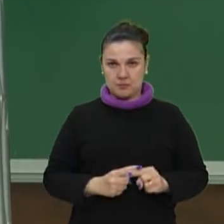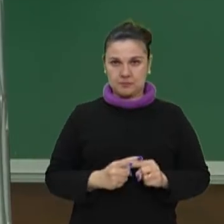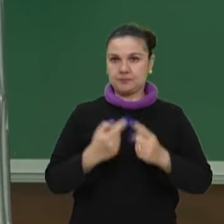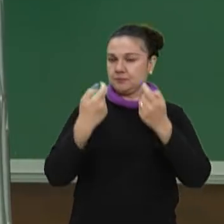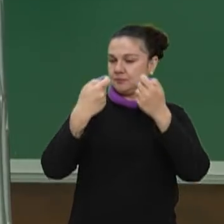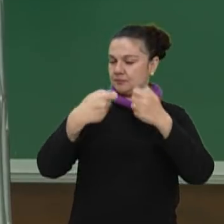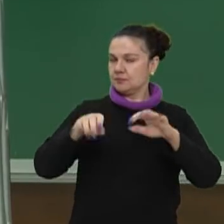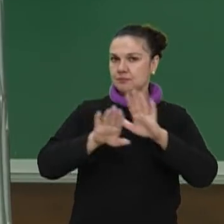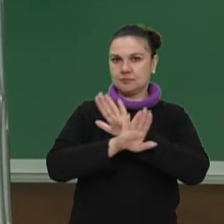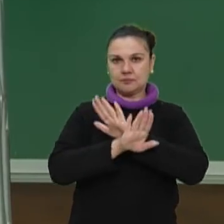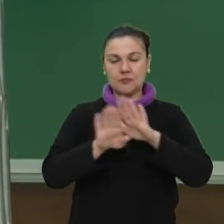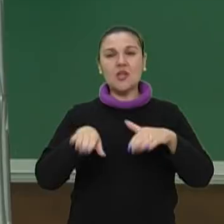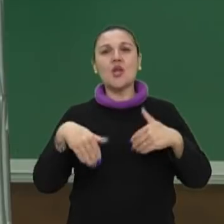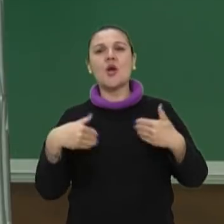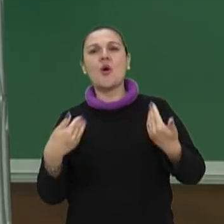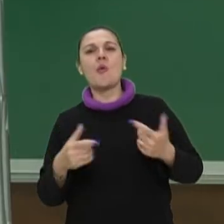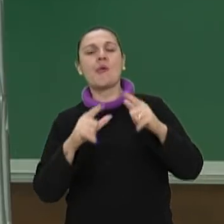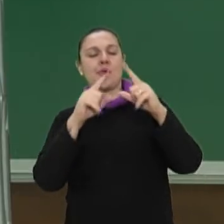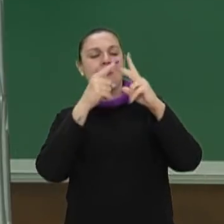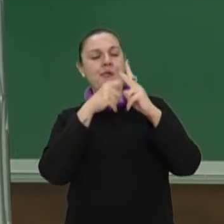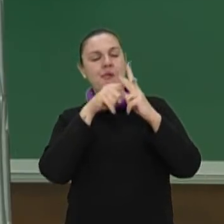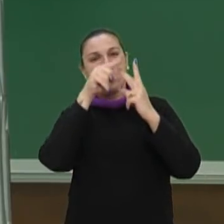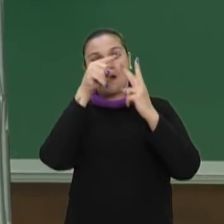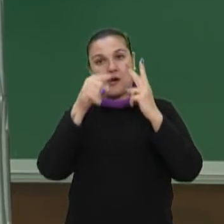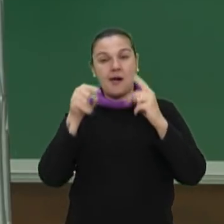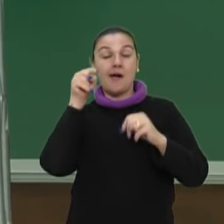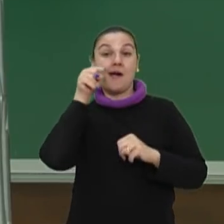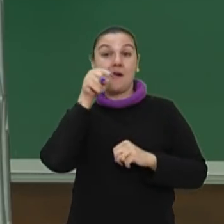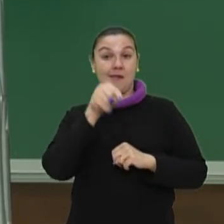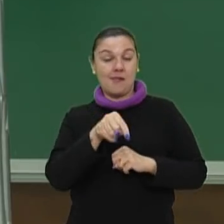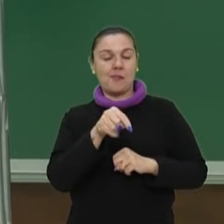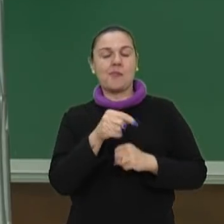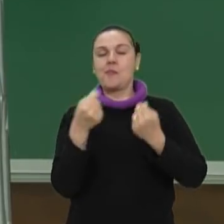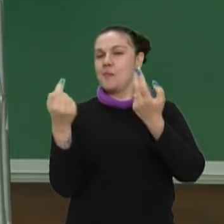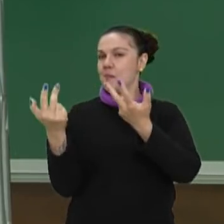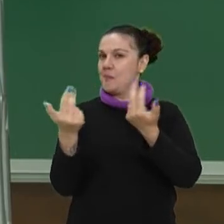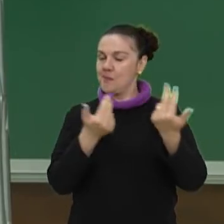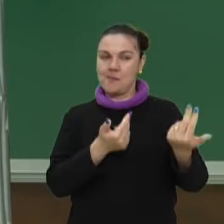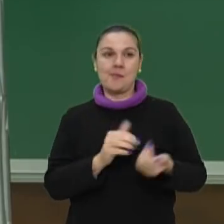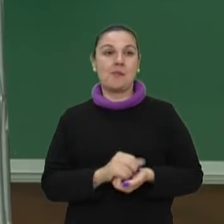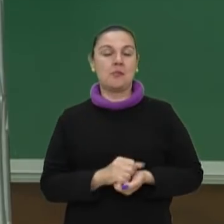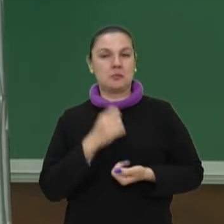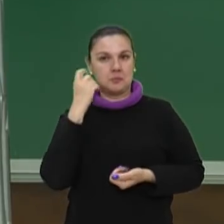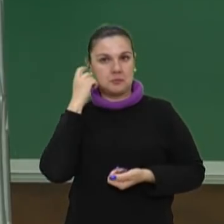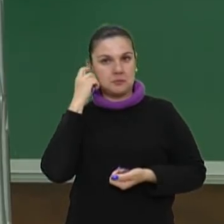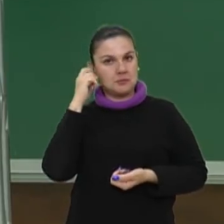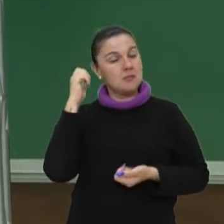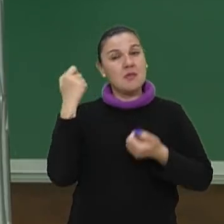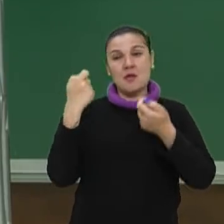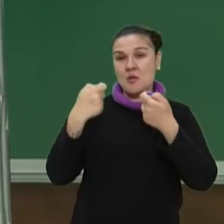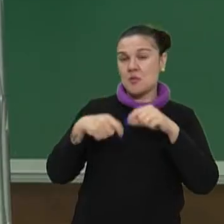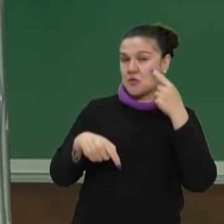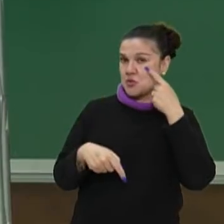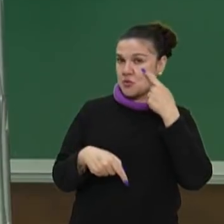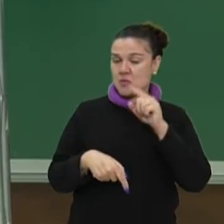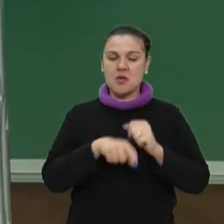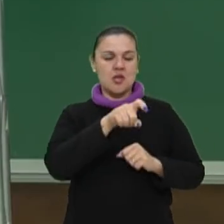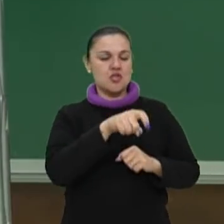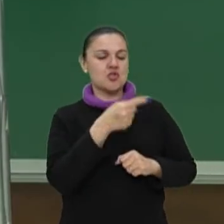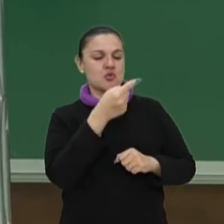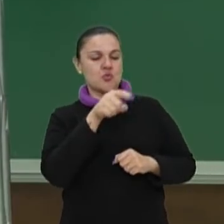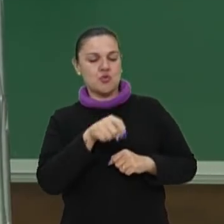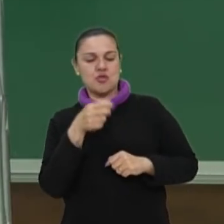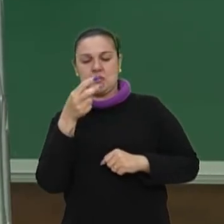sem precisar saber quais são as raízes. Aqui vai ser praticamente a mesma coisa, eu não preciso descobrir quem é o x1 e o x2 para